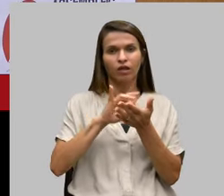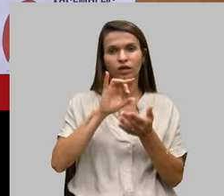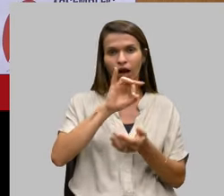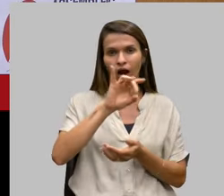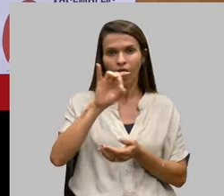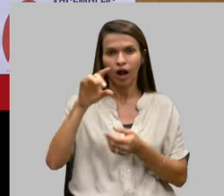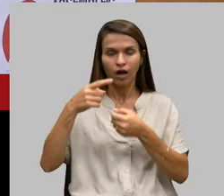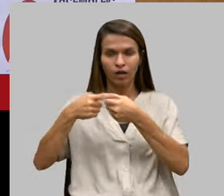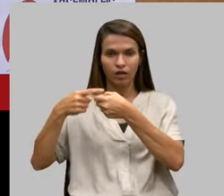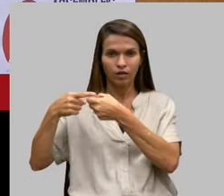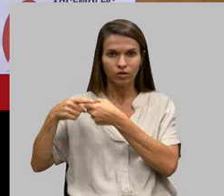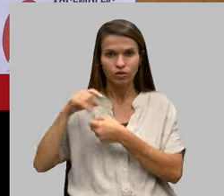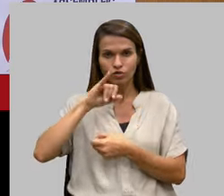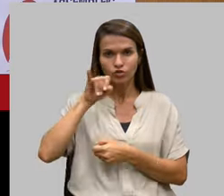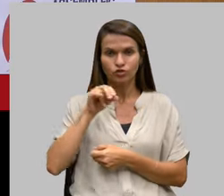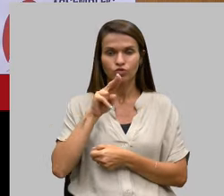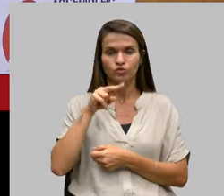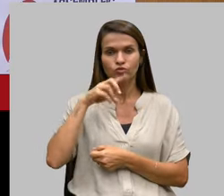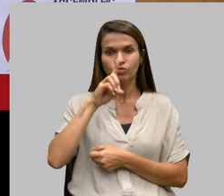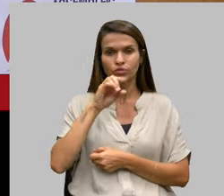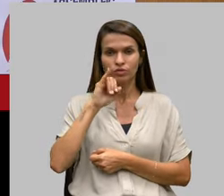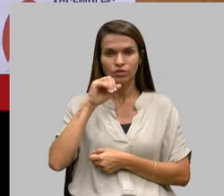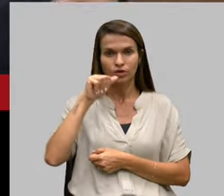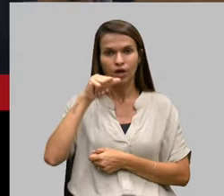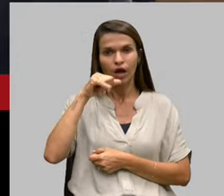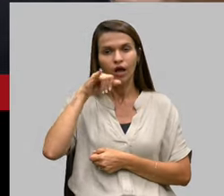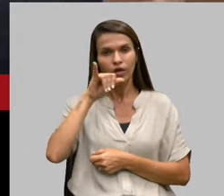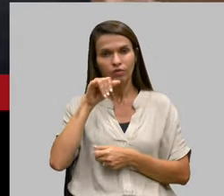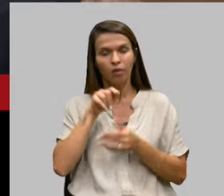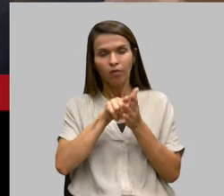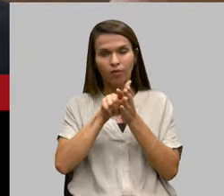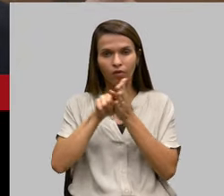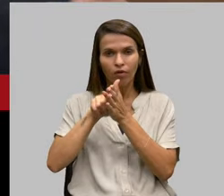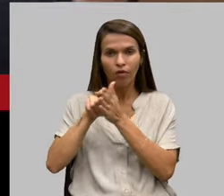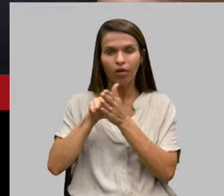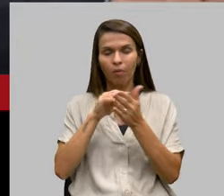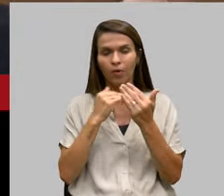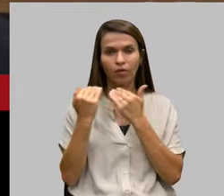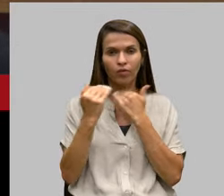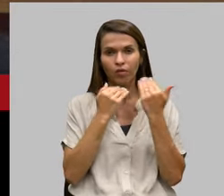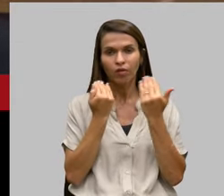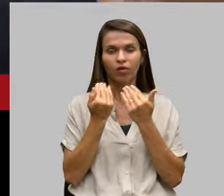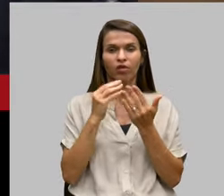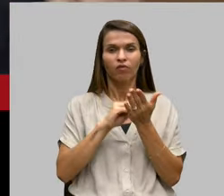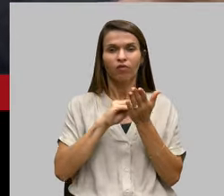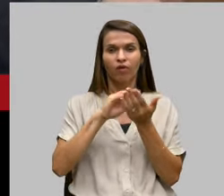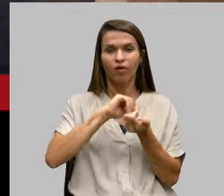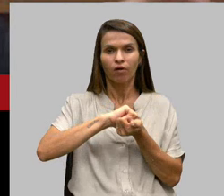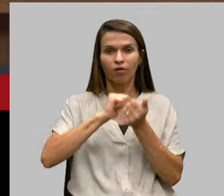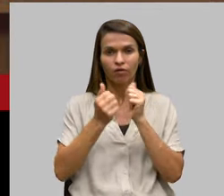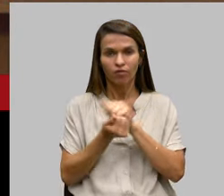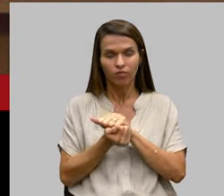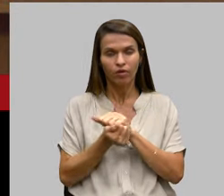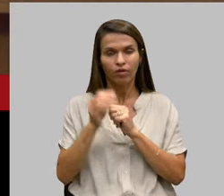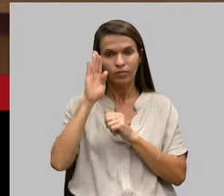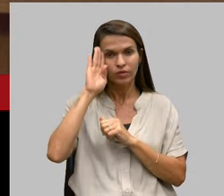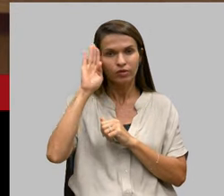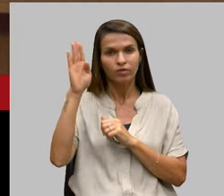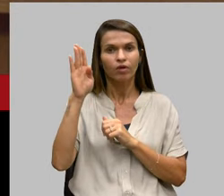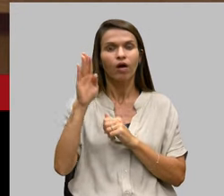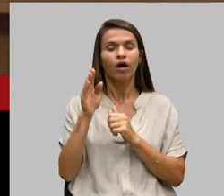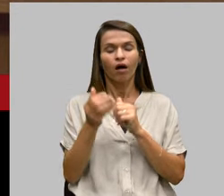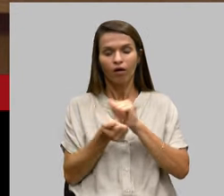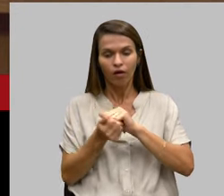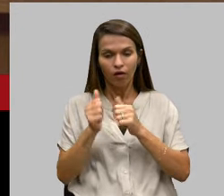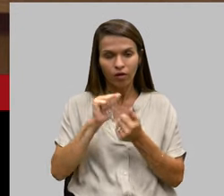faz lá os seus estudos para verificar se a mortalidade de um dia aí tal não adaptada àquela premissa E aí a-se a premissa para que